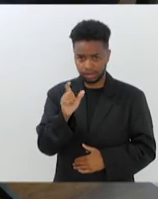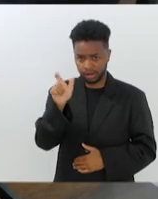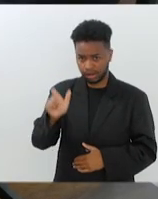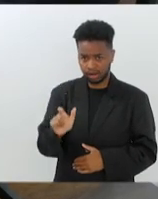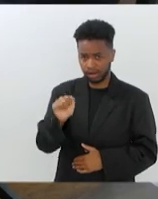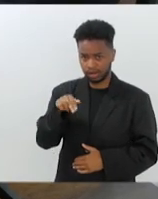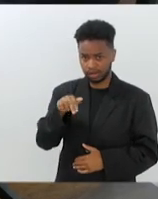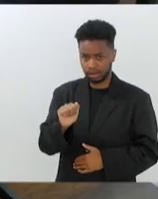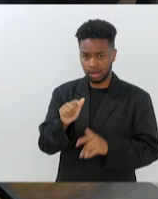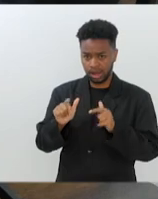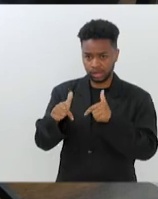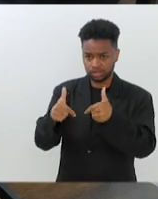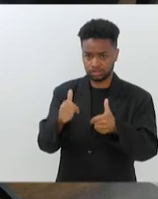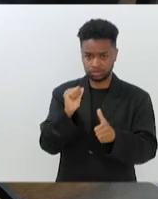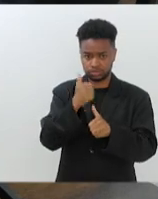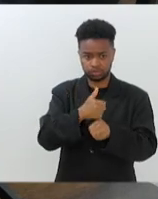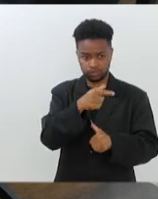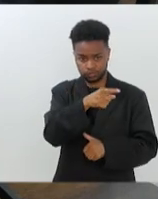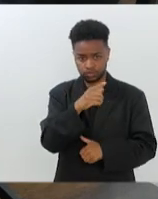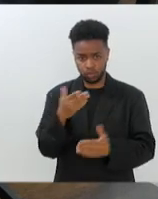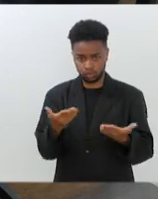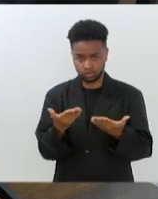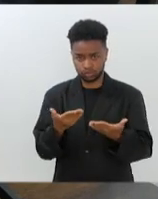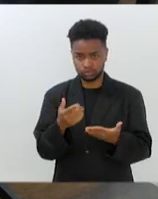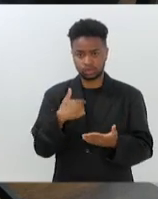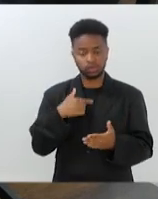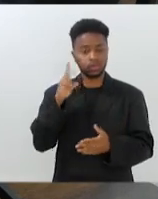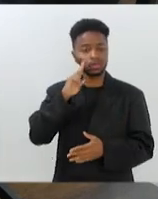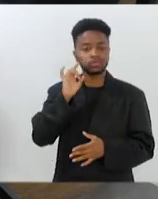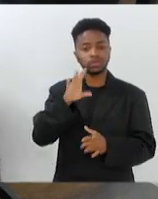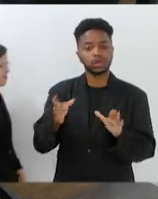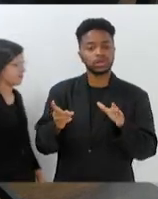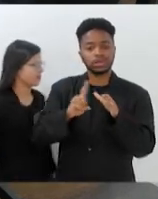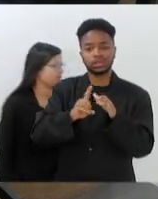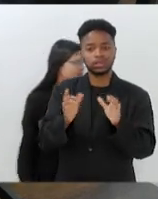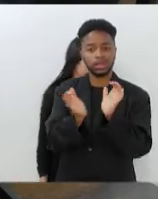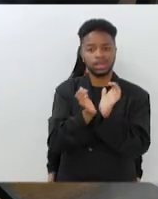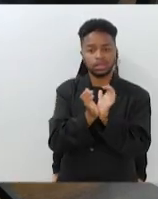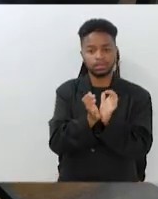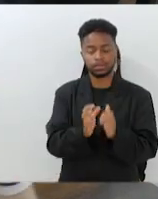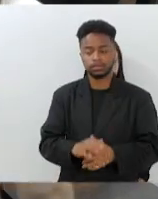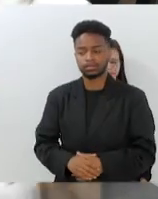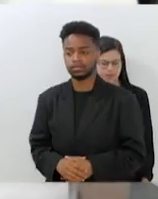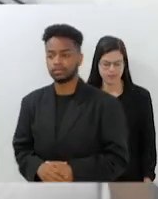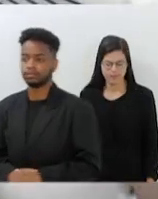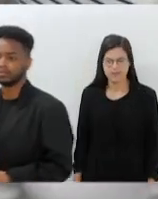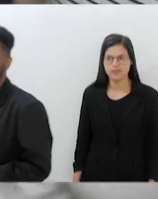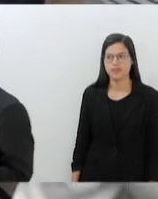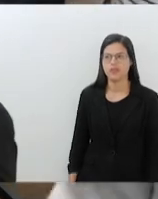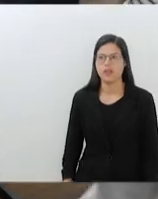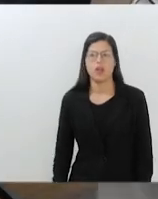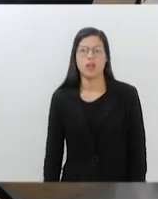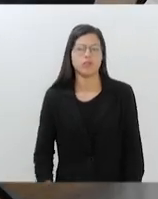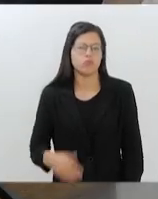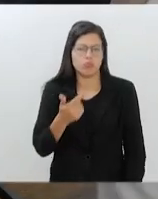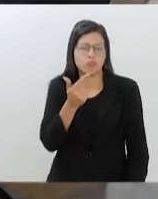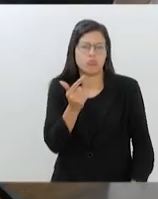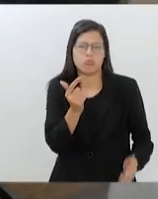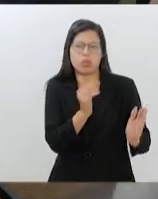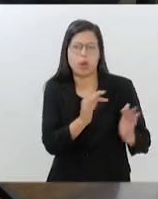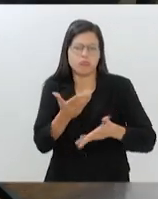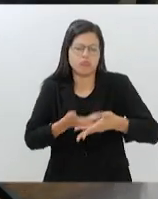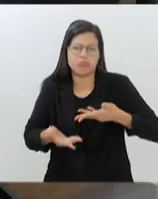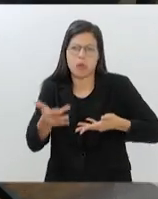cargo que o senhor atua Hoje lembro dela compondo equipe não tinha a gente não tinha fluxo deputada não sabia que ela era chefe do núcleo